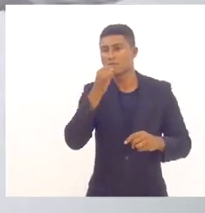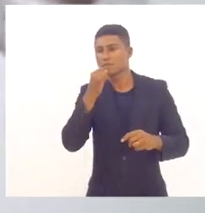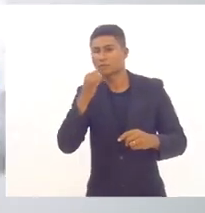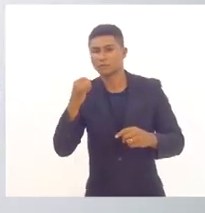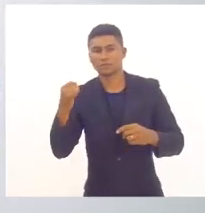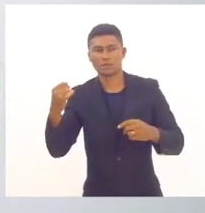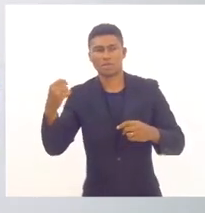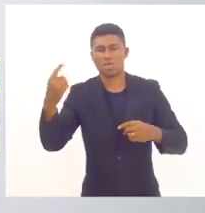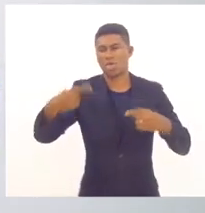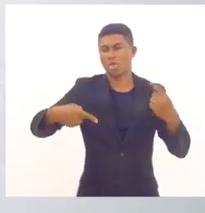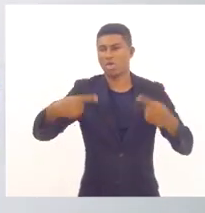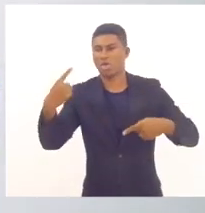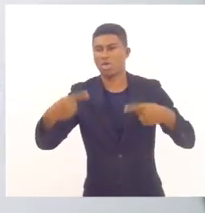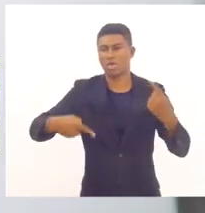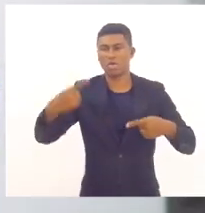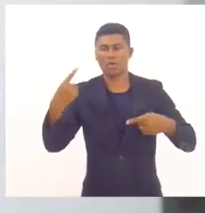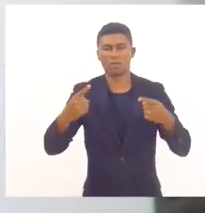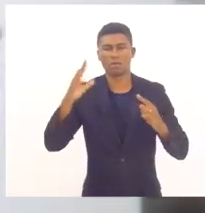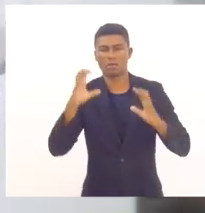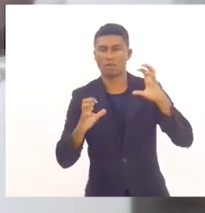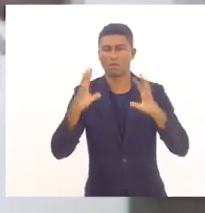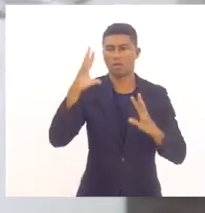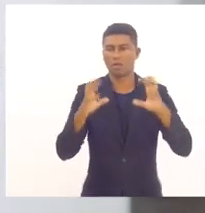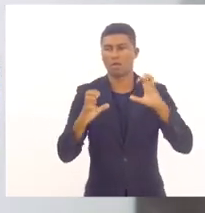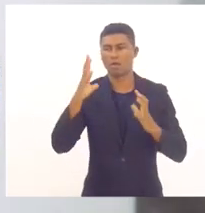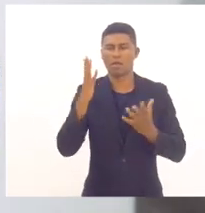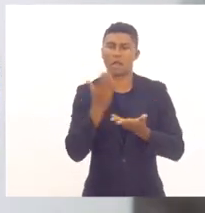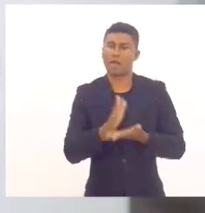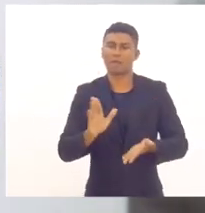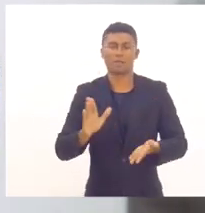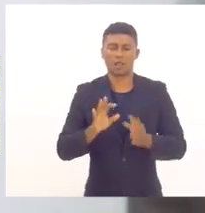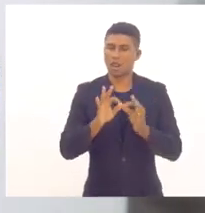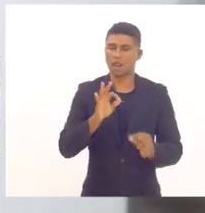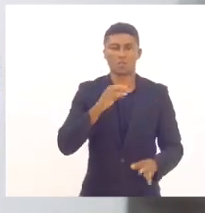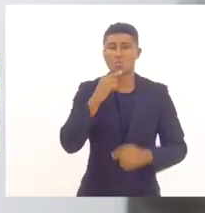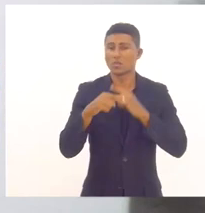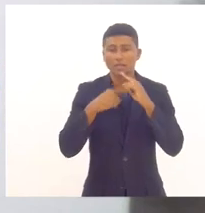vai acabar. O nosso objeto aqui é a capoeira. Então,